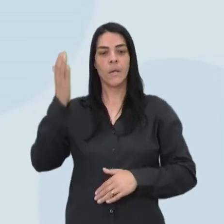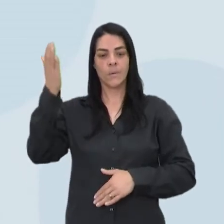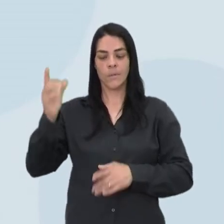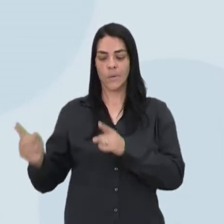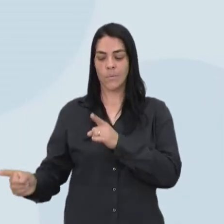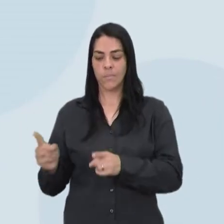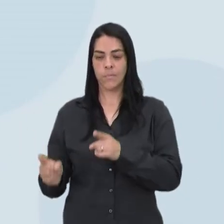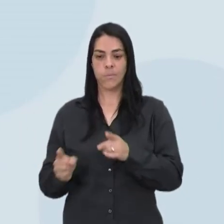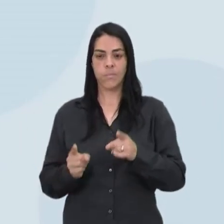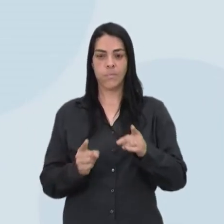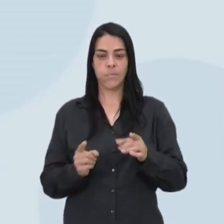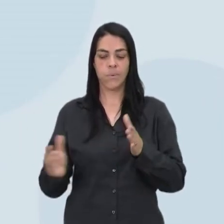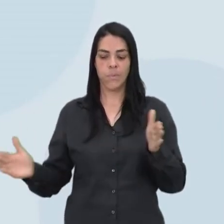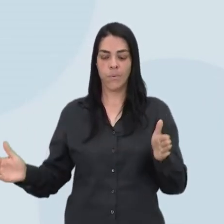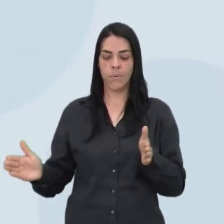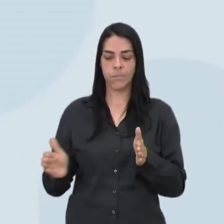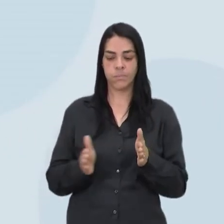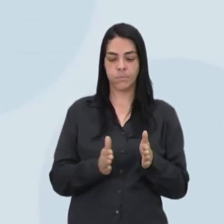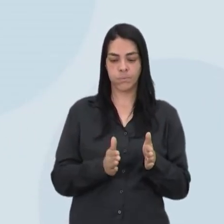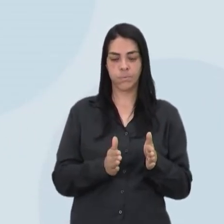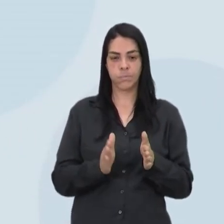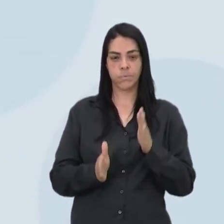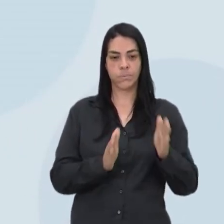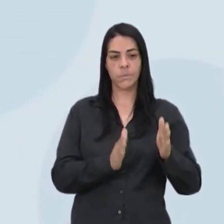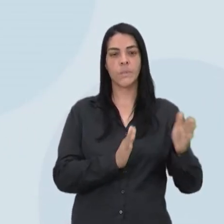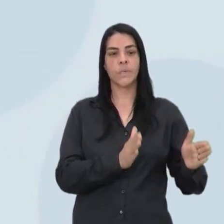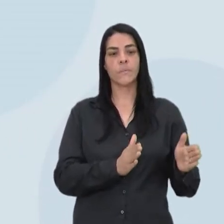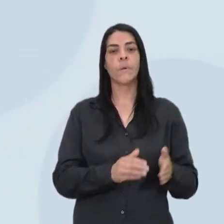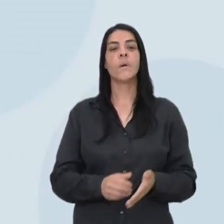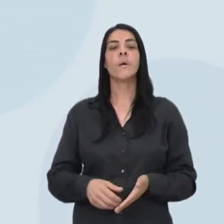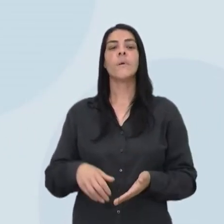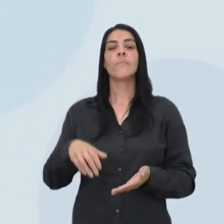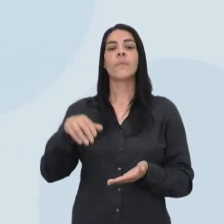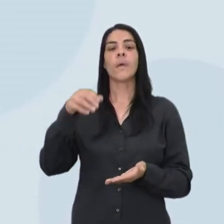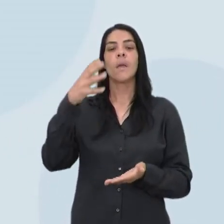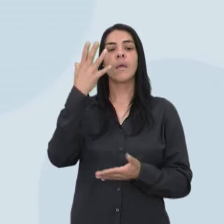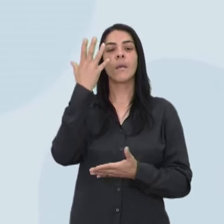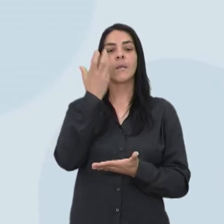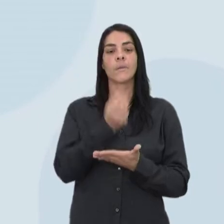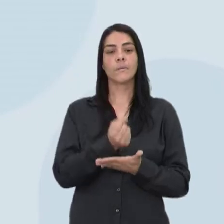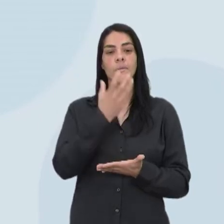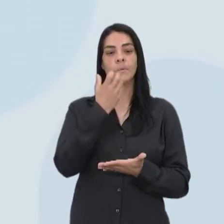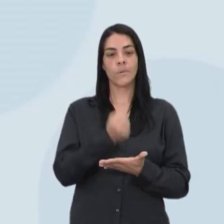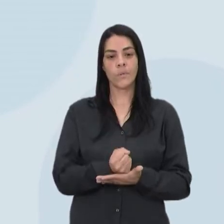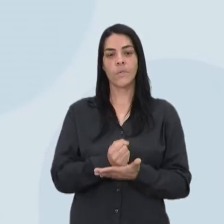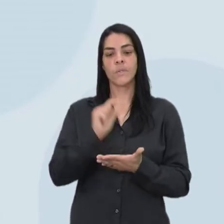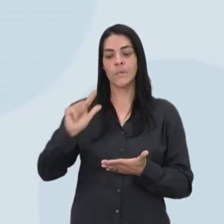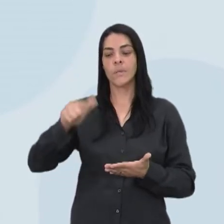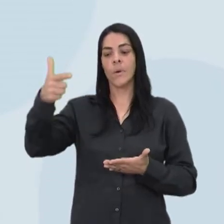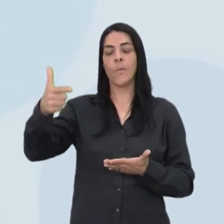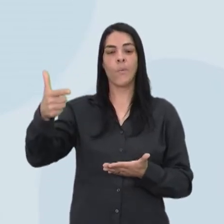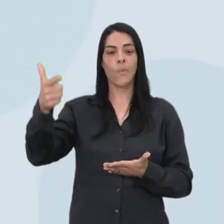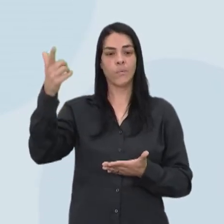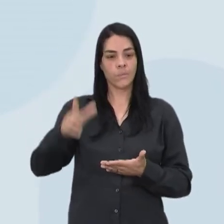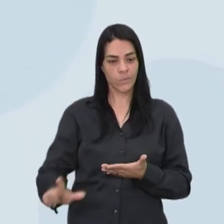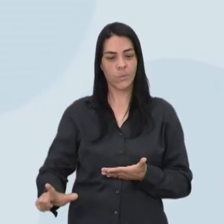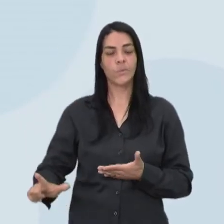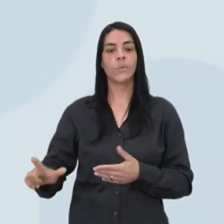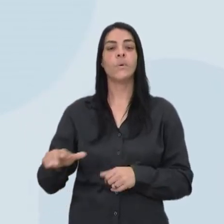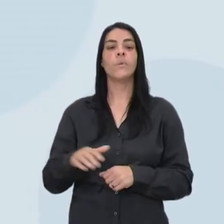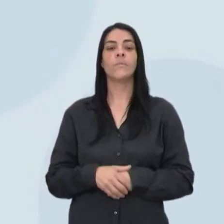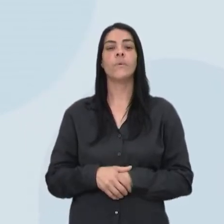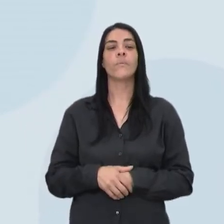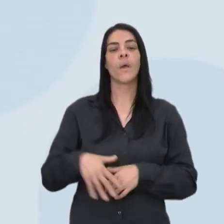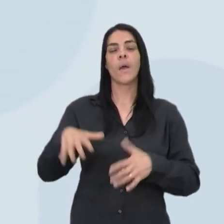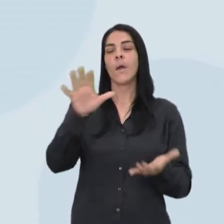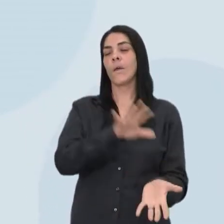né? E já a descolonização, digamos assim, é esse tipo de revolução que eu exemplifiquei aqui, Revolução